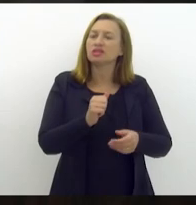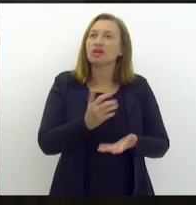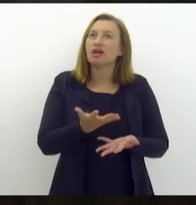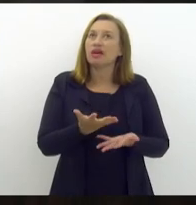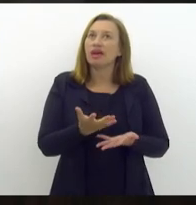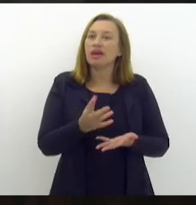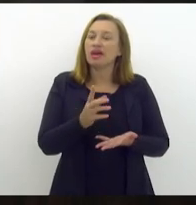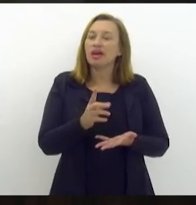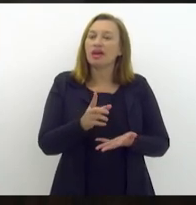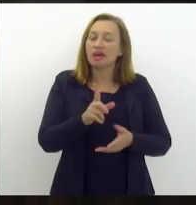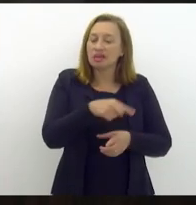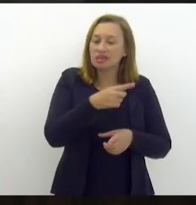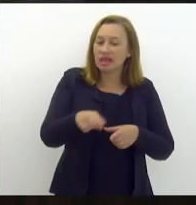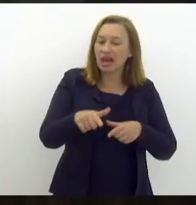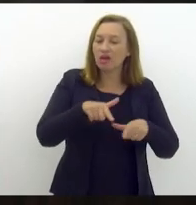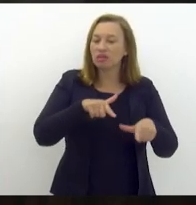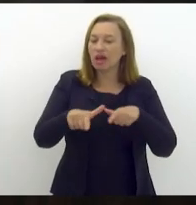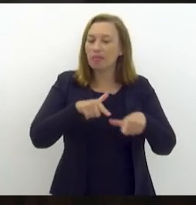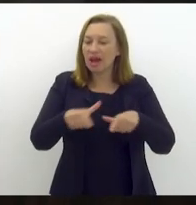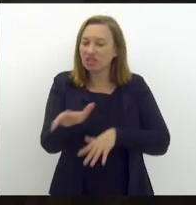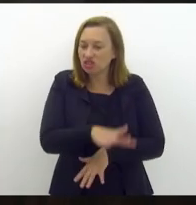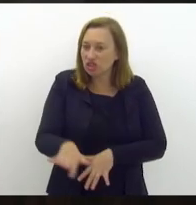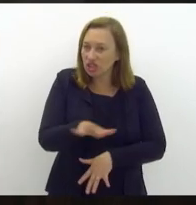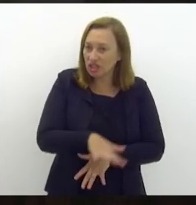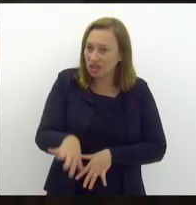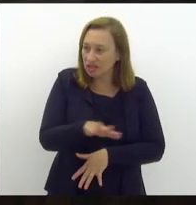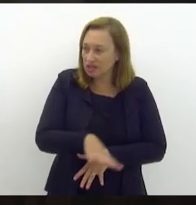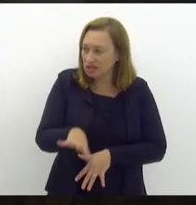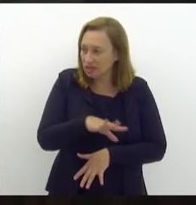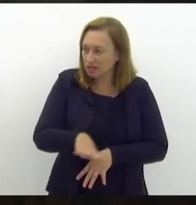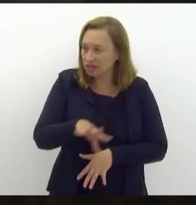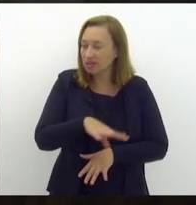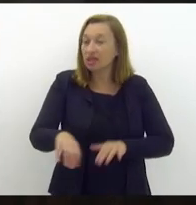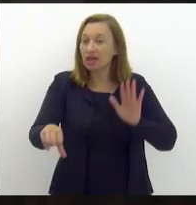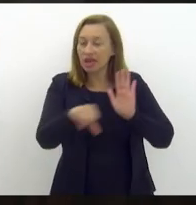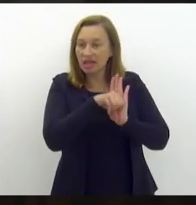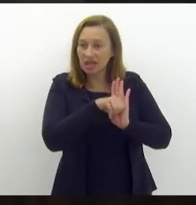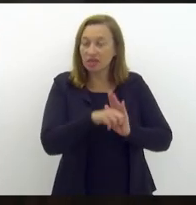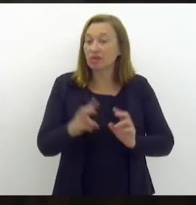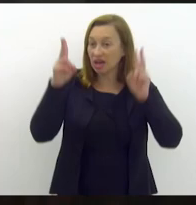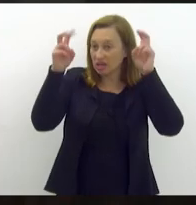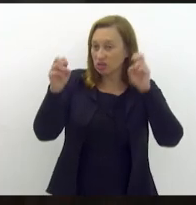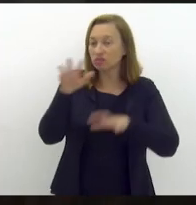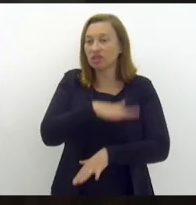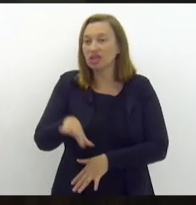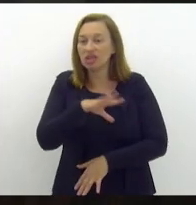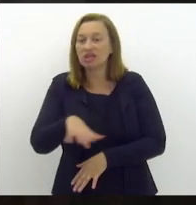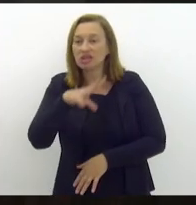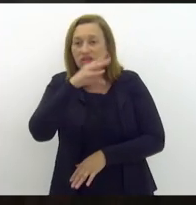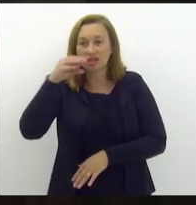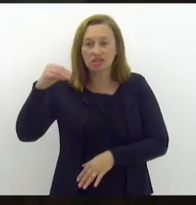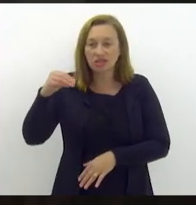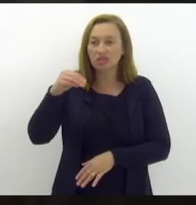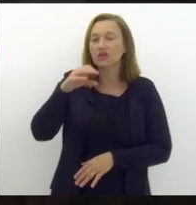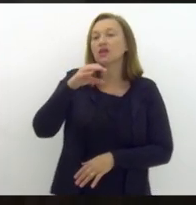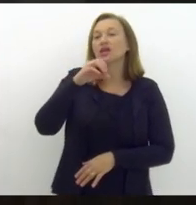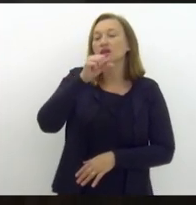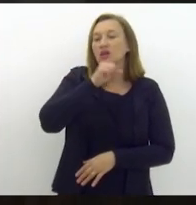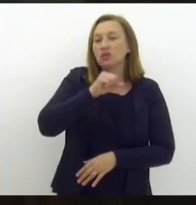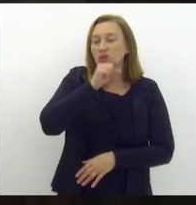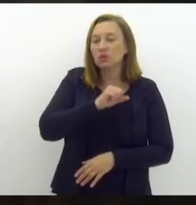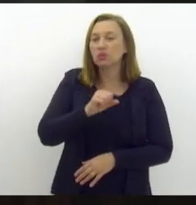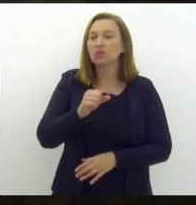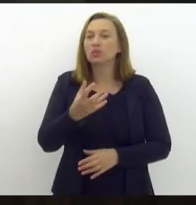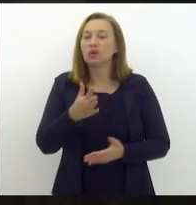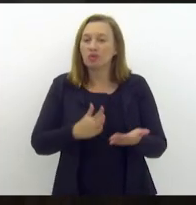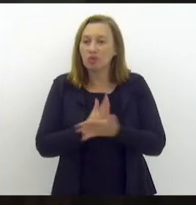infantil. Parecer das comissões de Constituição e Justiça pela constitucionalidade de assuntos da criança, do adolescente e do idoso, favorável.